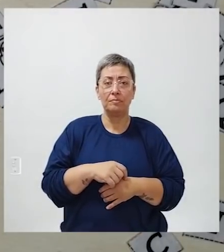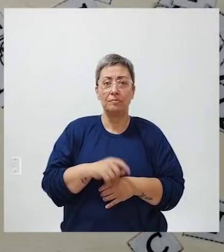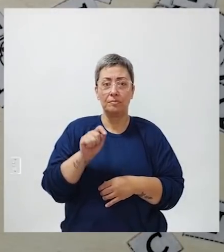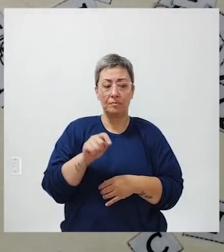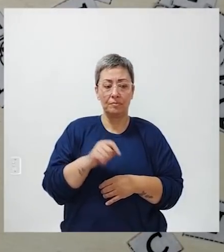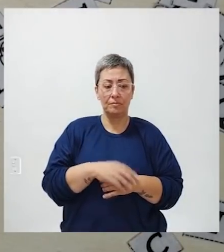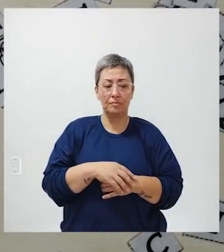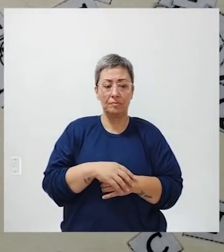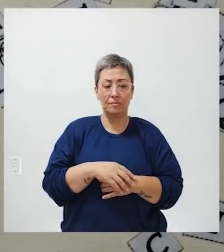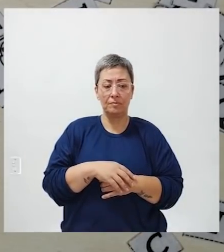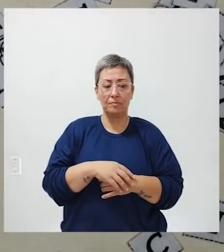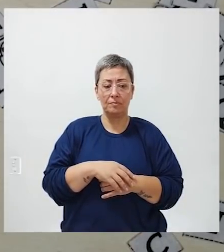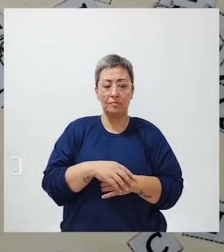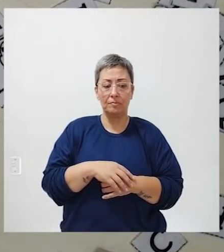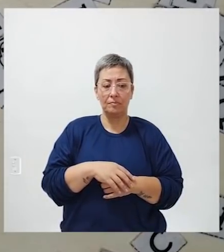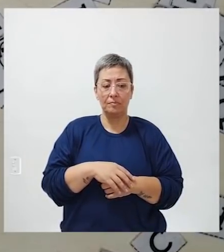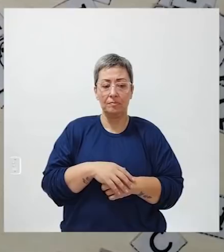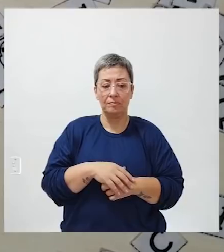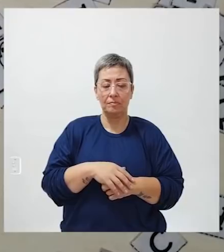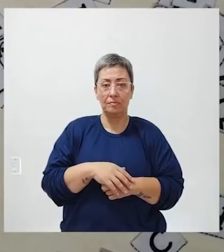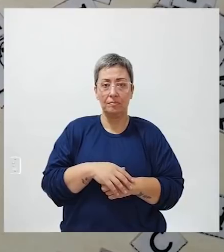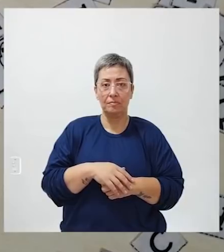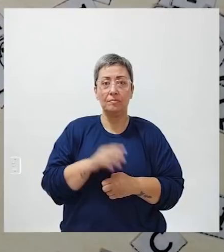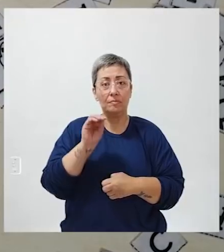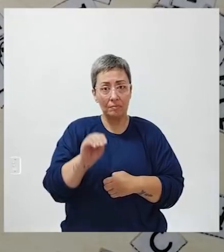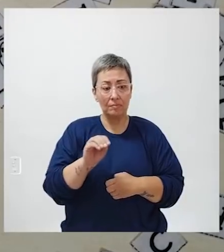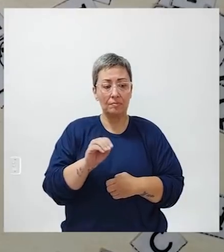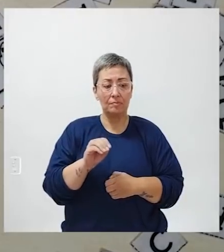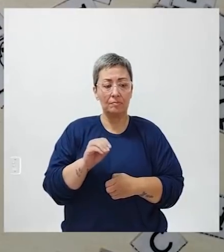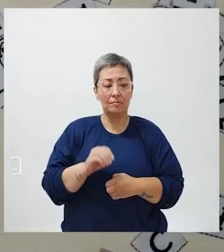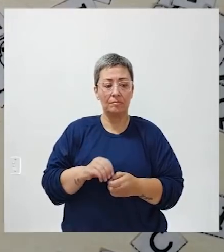vixe. Com vixe. Coloca lá.